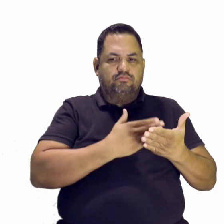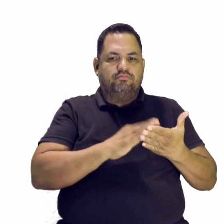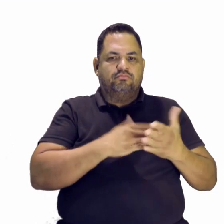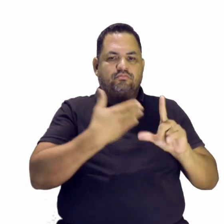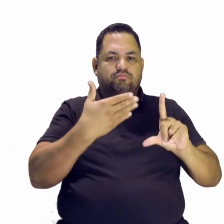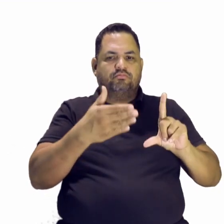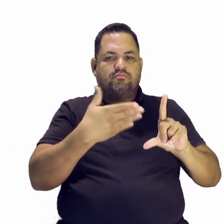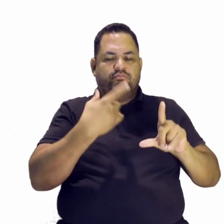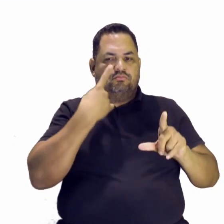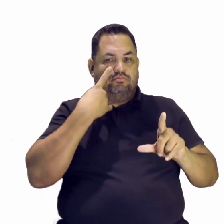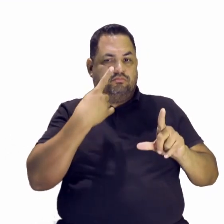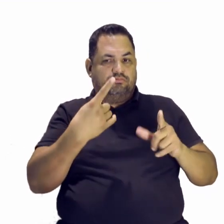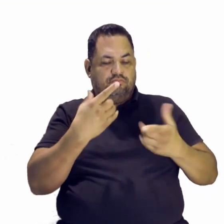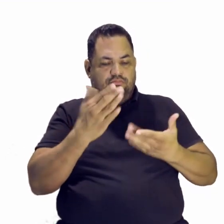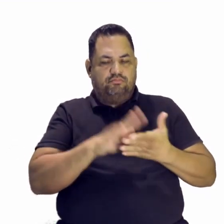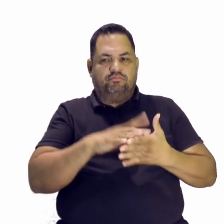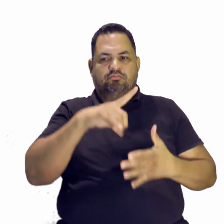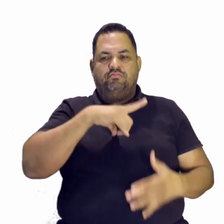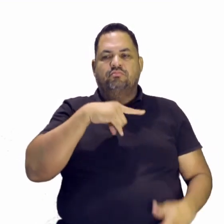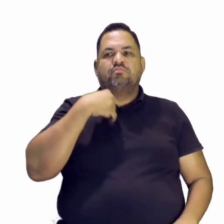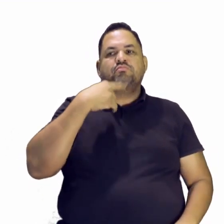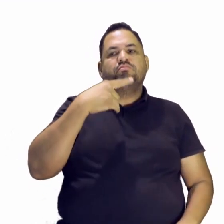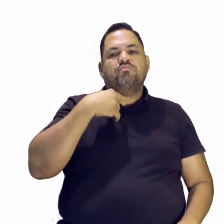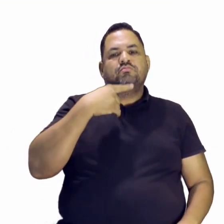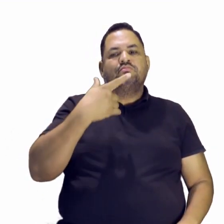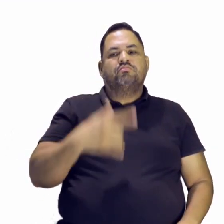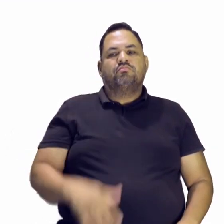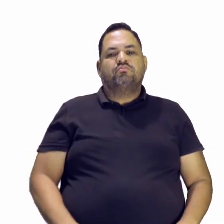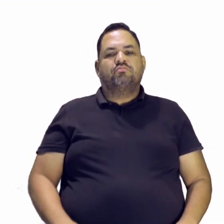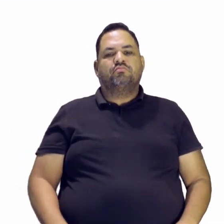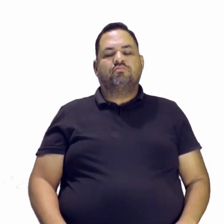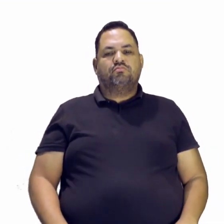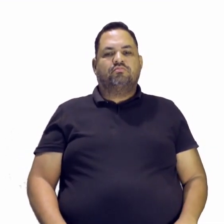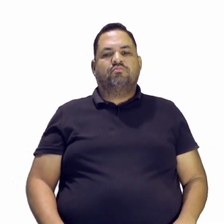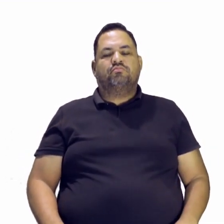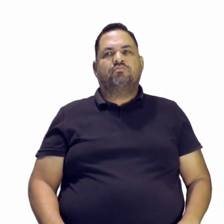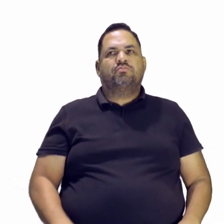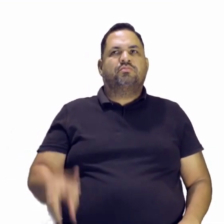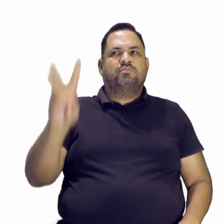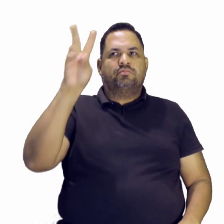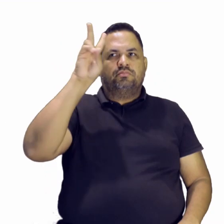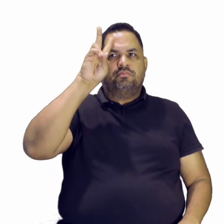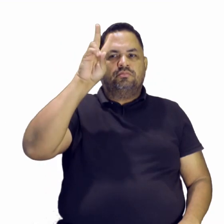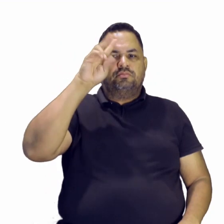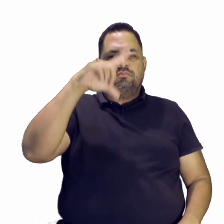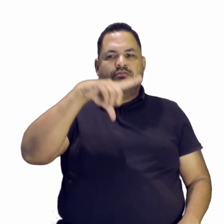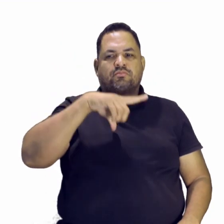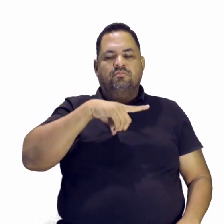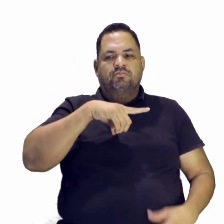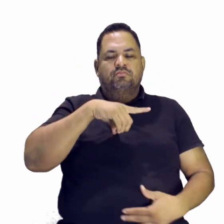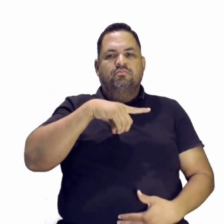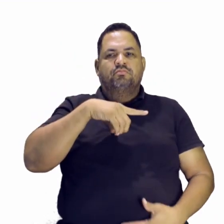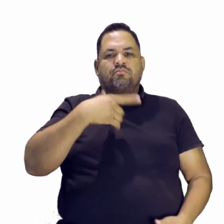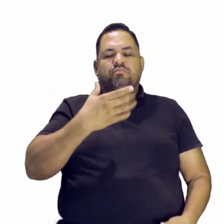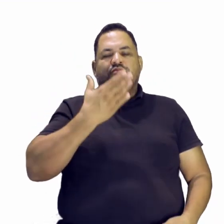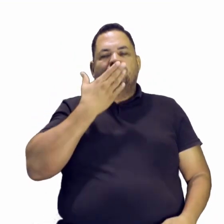tá? Se ficou alguma dúvida, alguma coisa, prof, eu tô lembrando que existe lá os